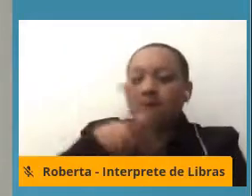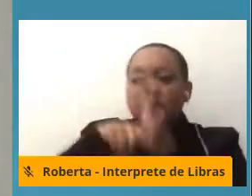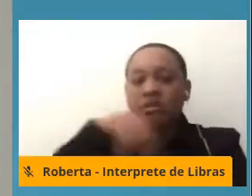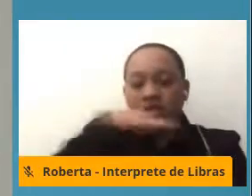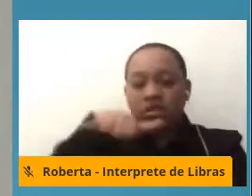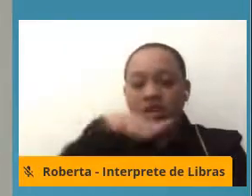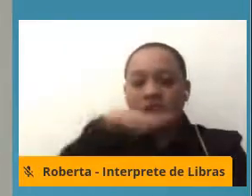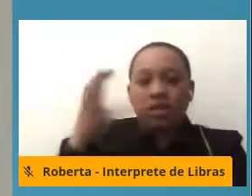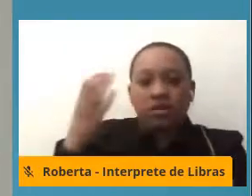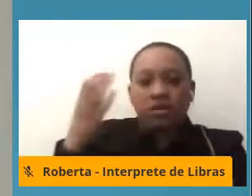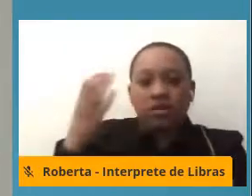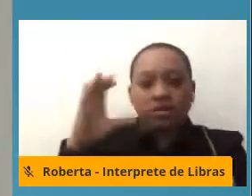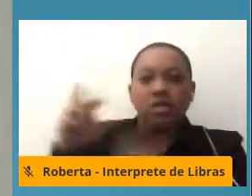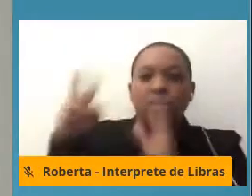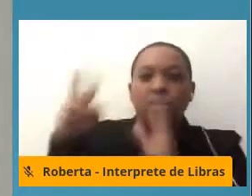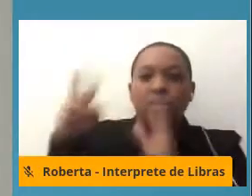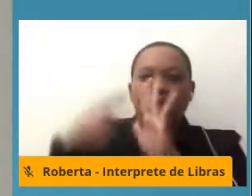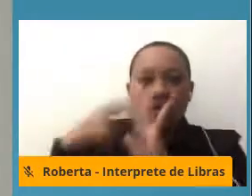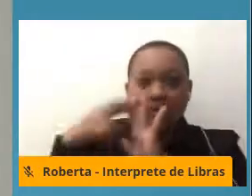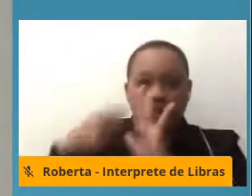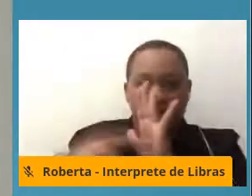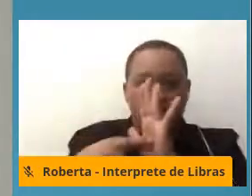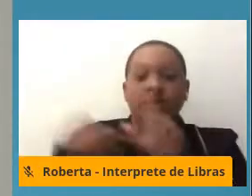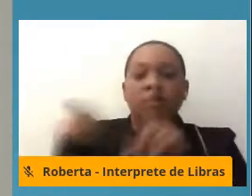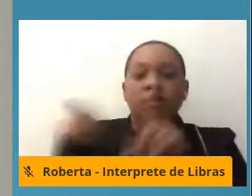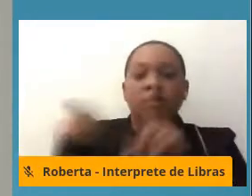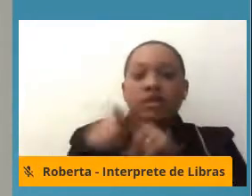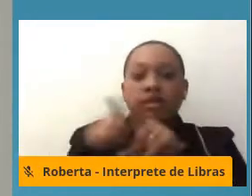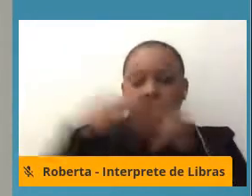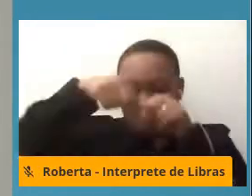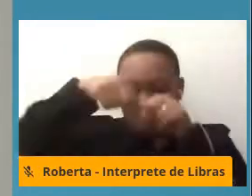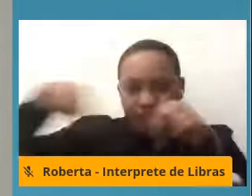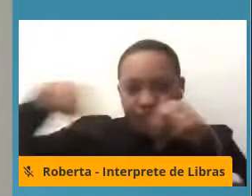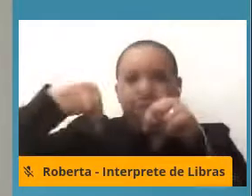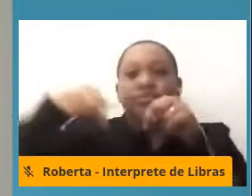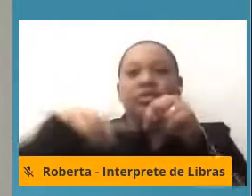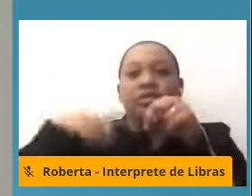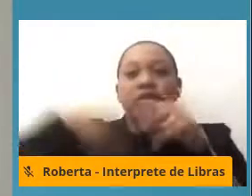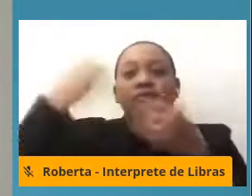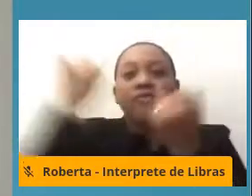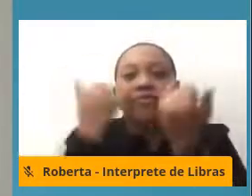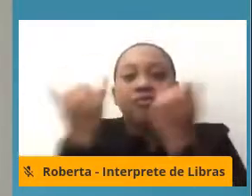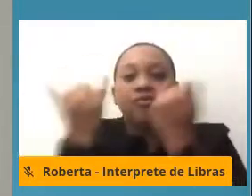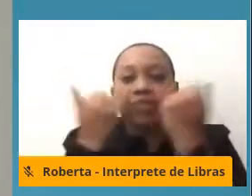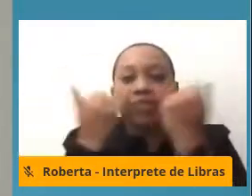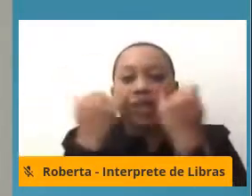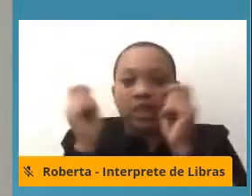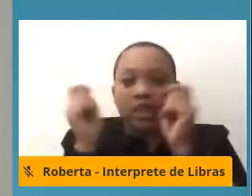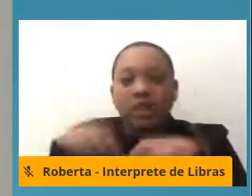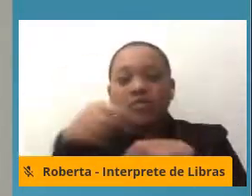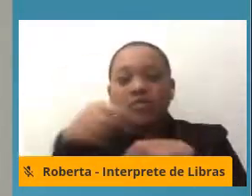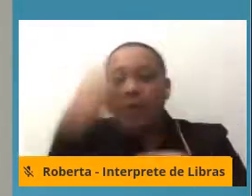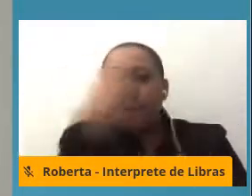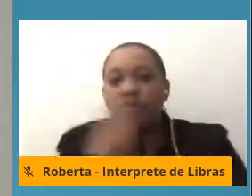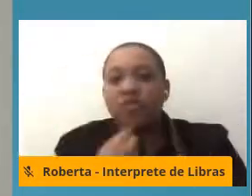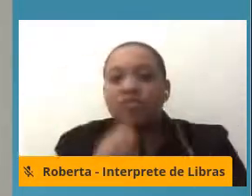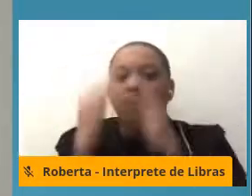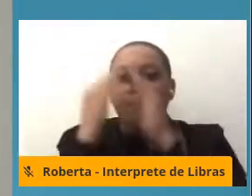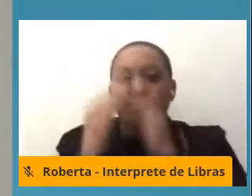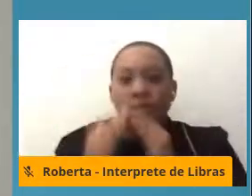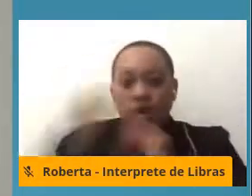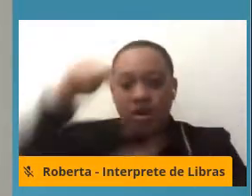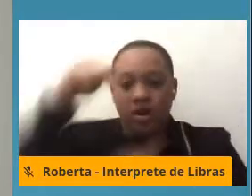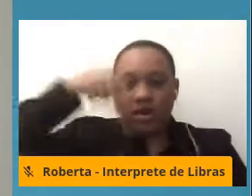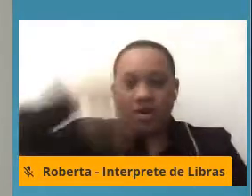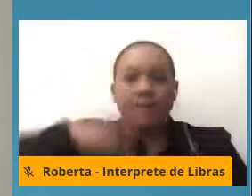as normas. Se você se encaixa nos requisitos, se você mora aqui em Maceió, você pode fazer os seus vídeos, o seu vídeo, é um vídeo de até